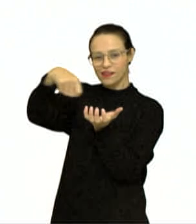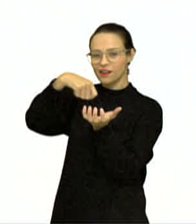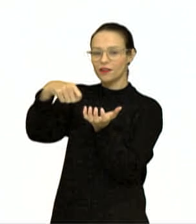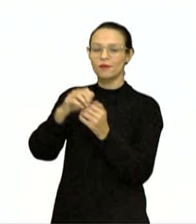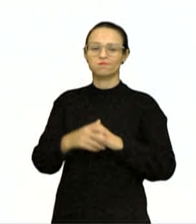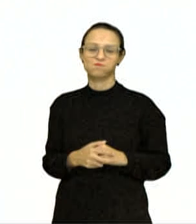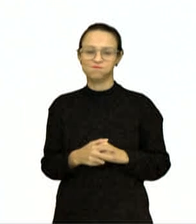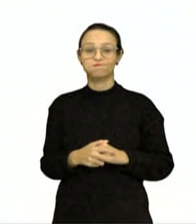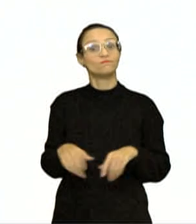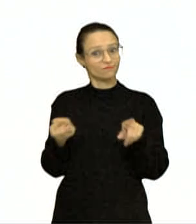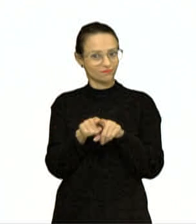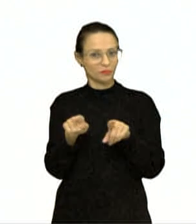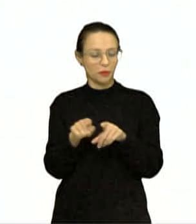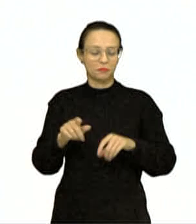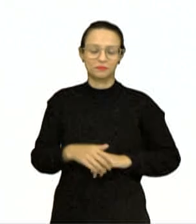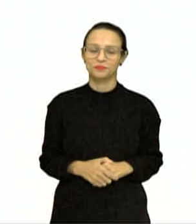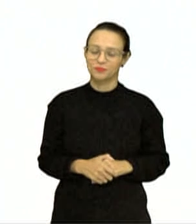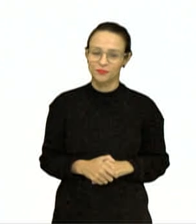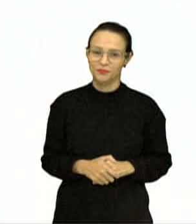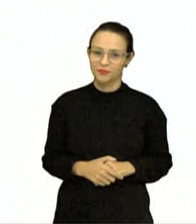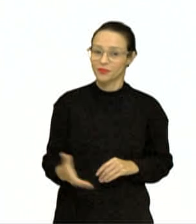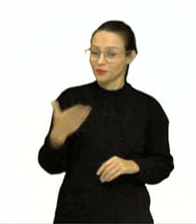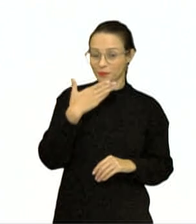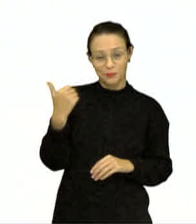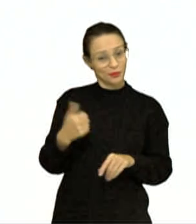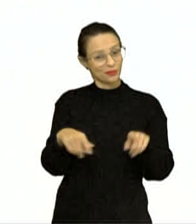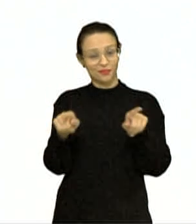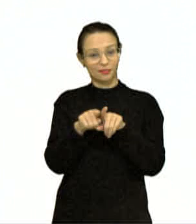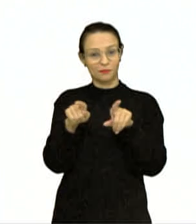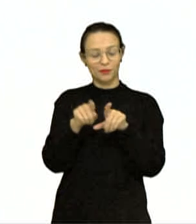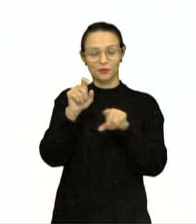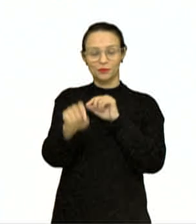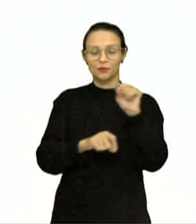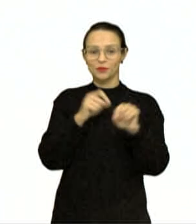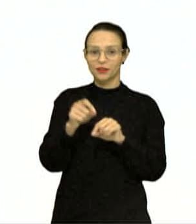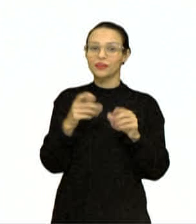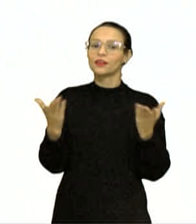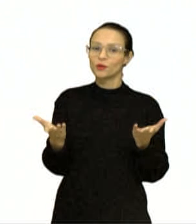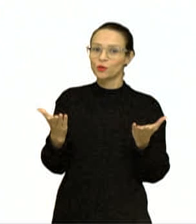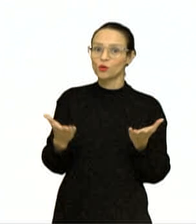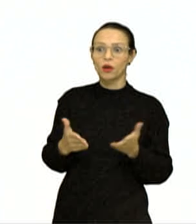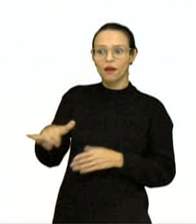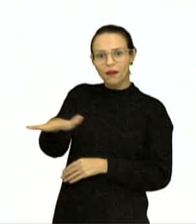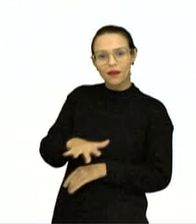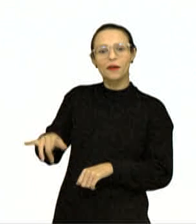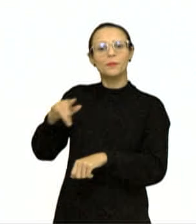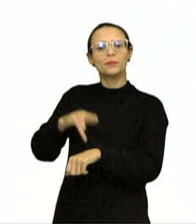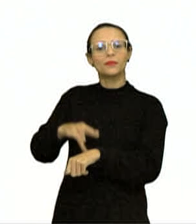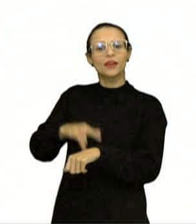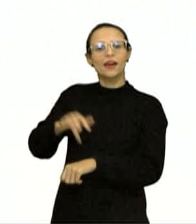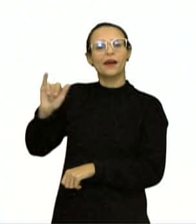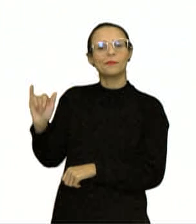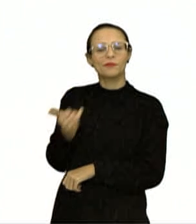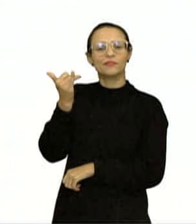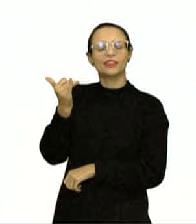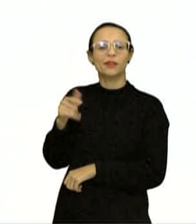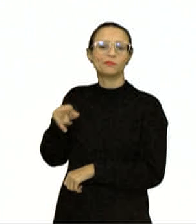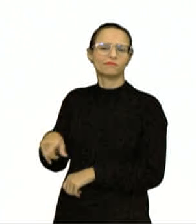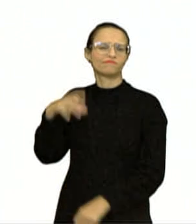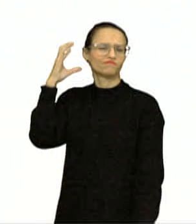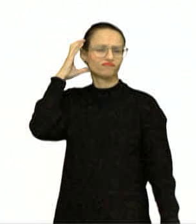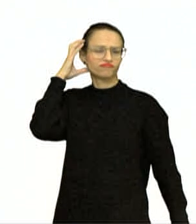plaques. Melhor, inclusive, ampliar o banheiro e aproveitar para colocar um equipamento de